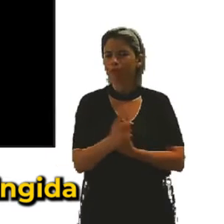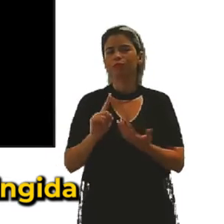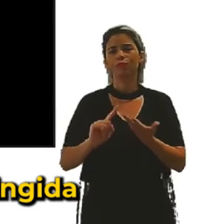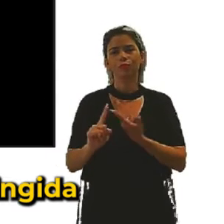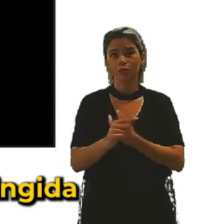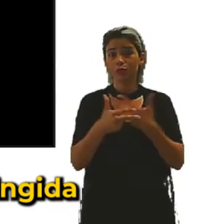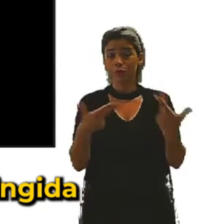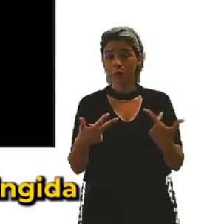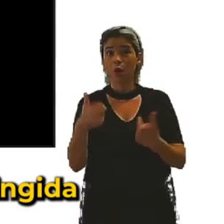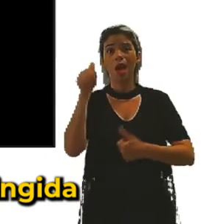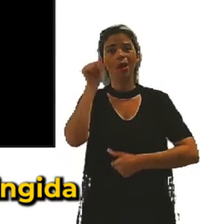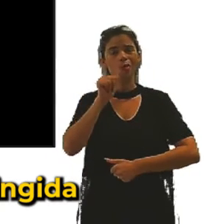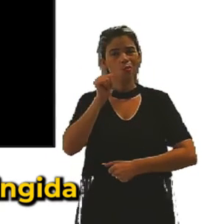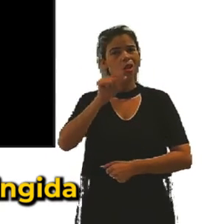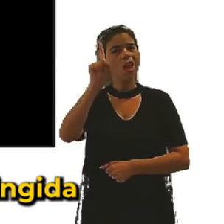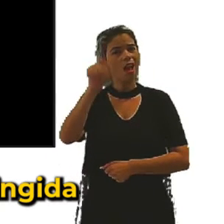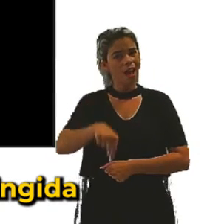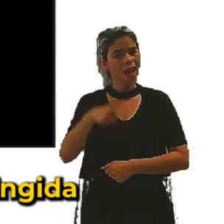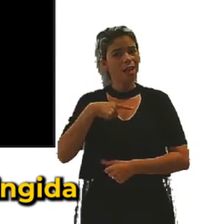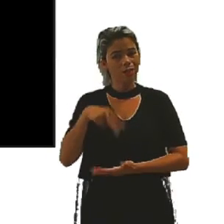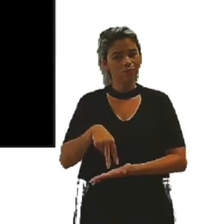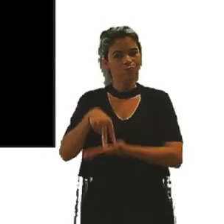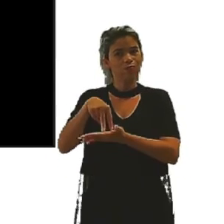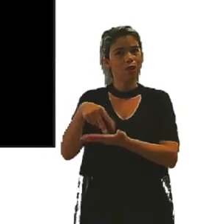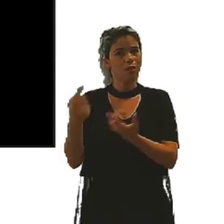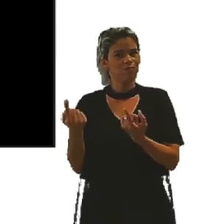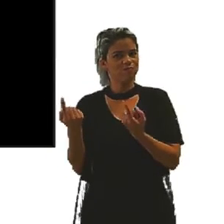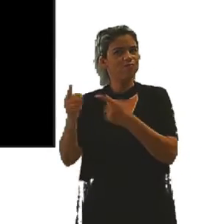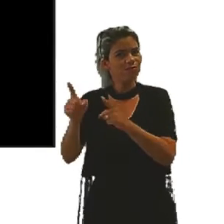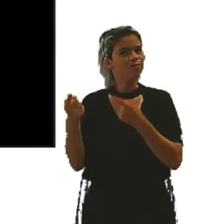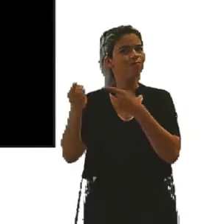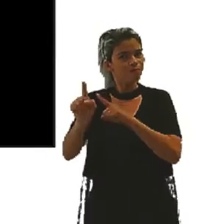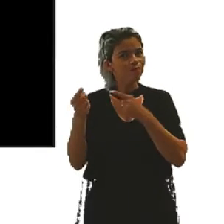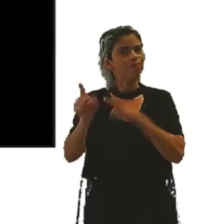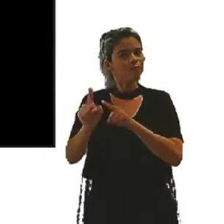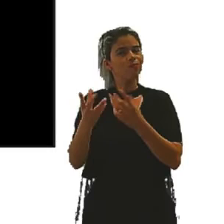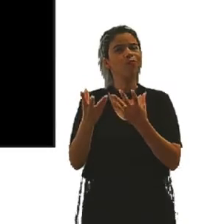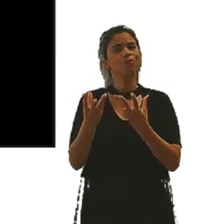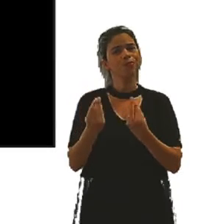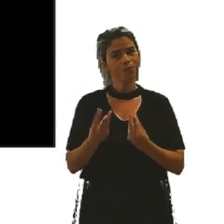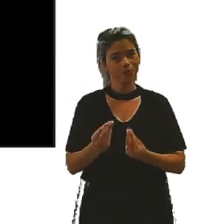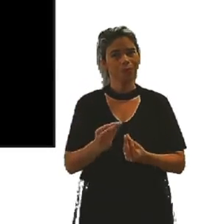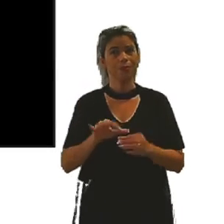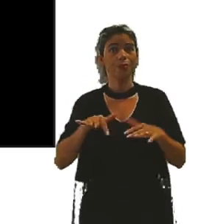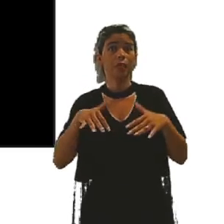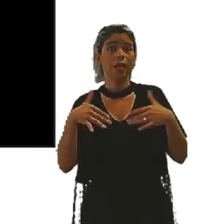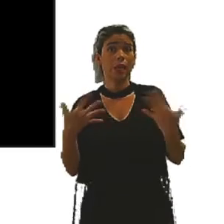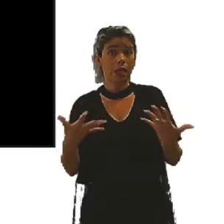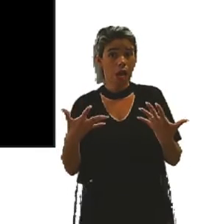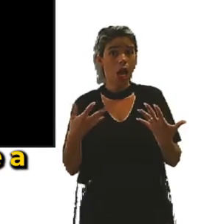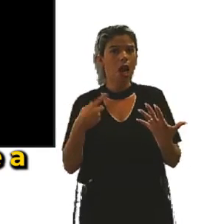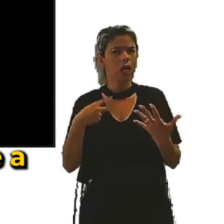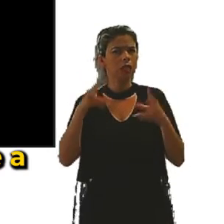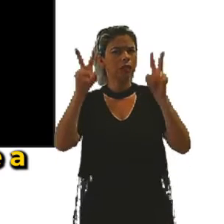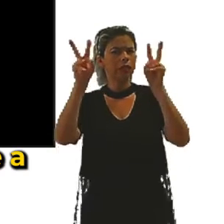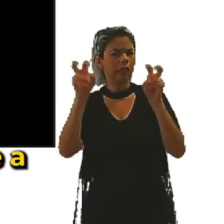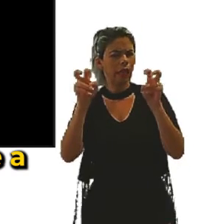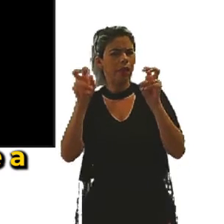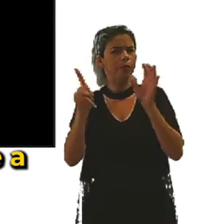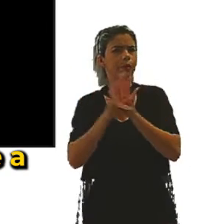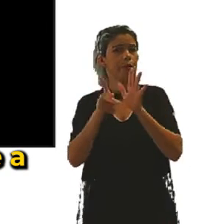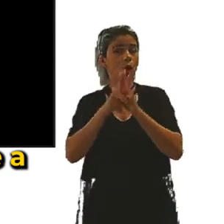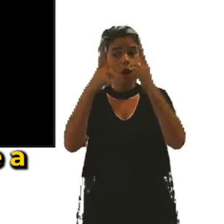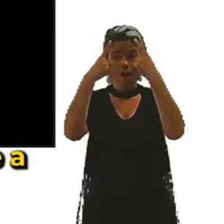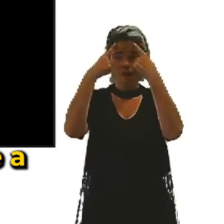a mulher, portanto, ela é atingida. Então, falar de violência contra